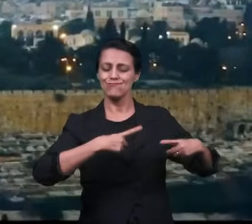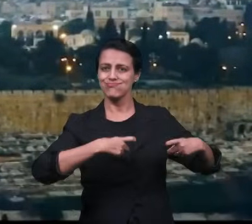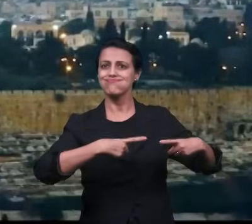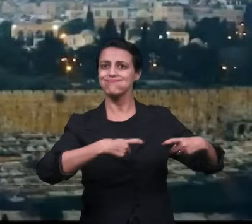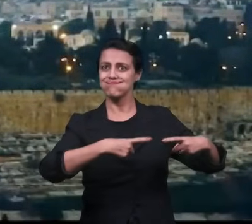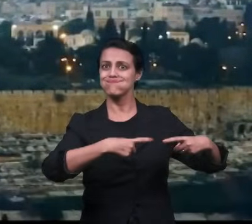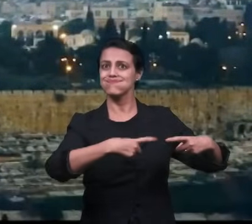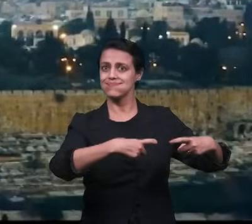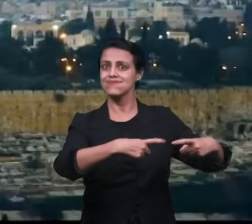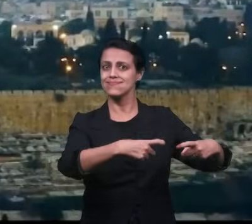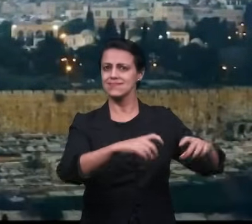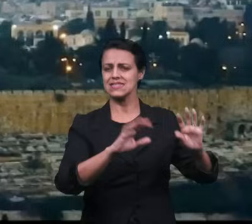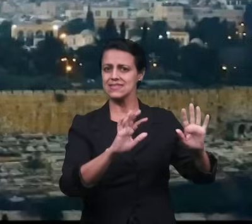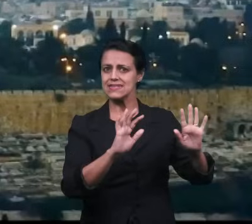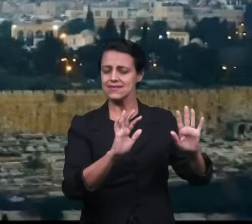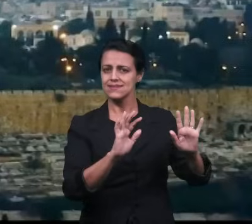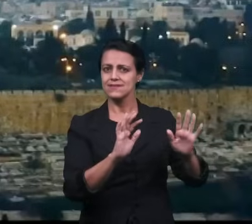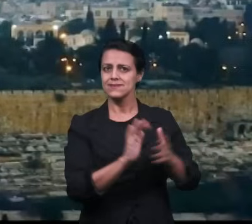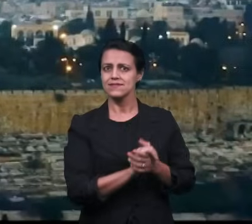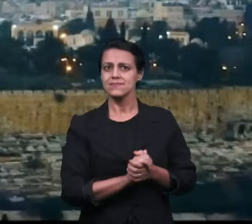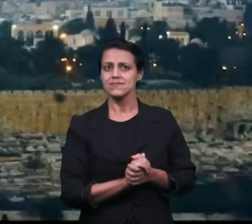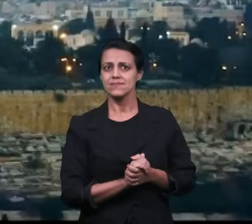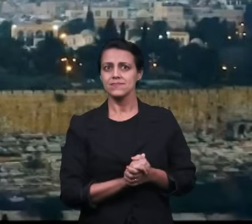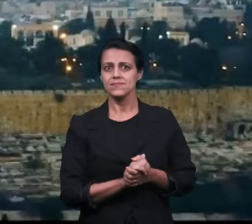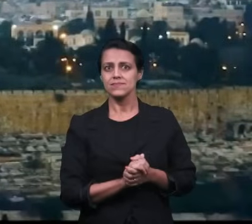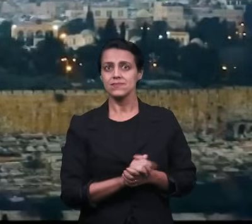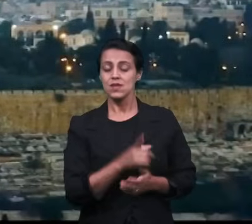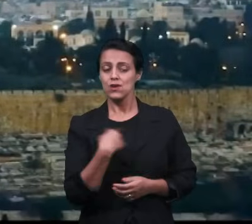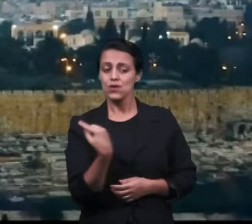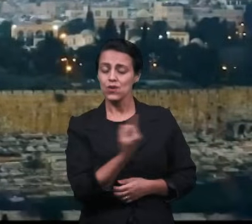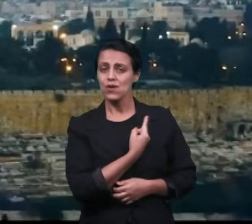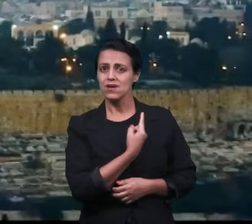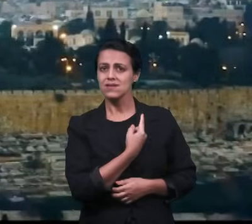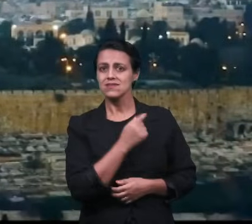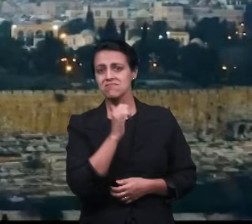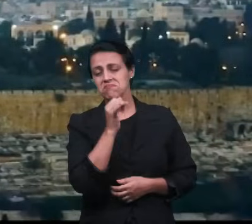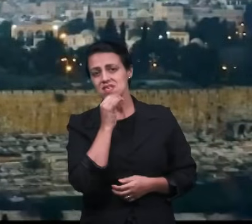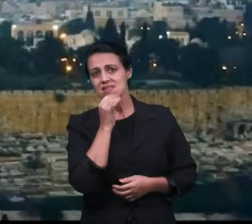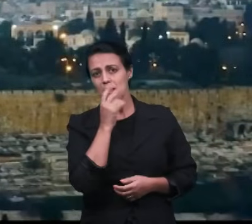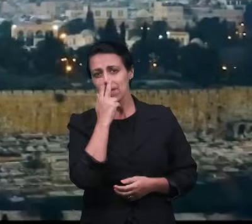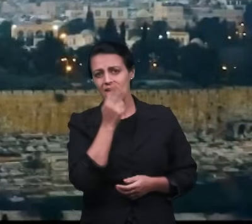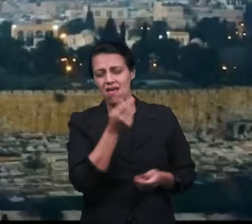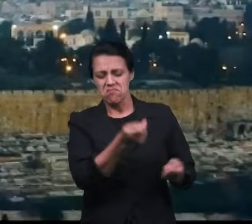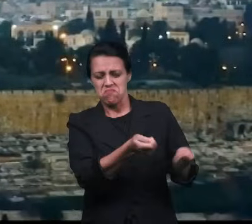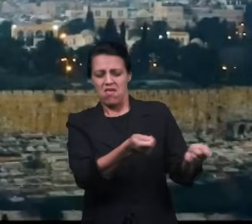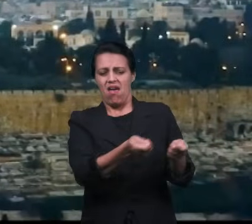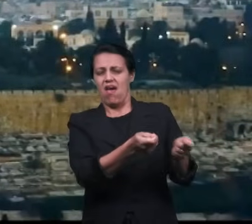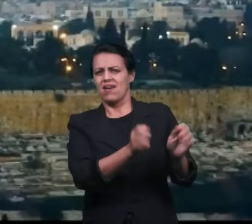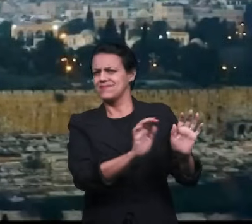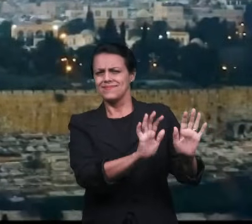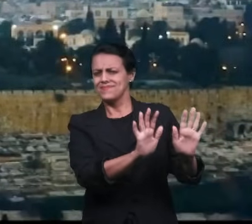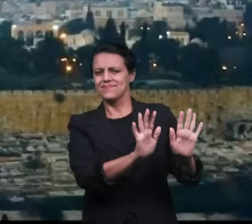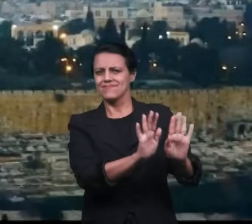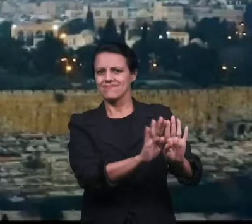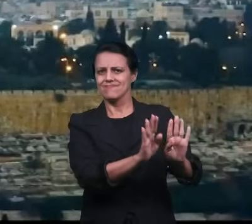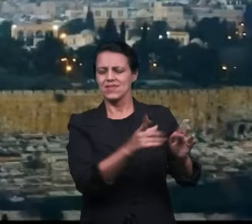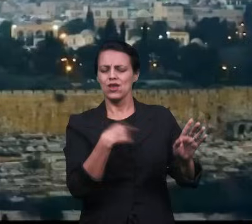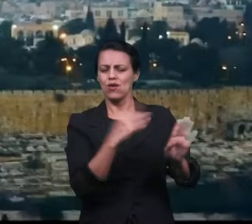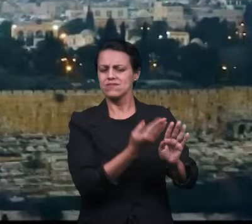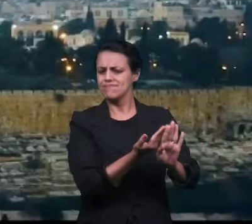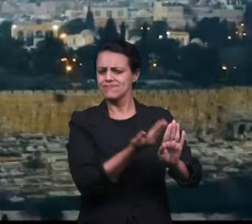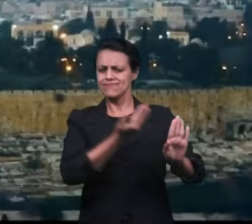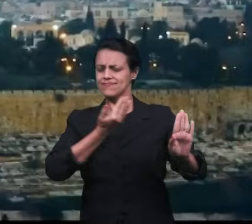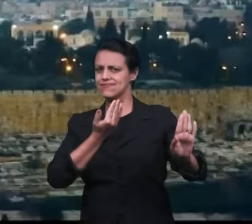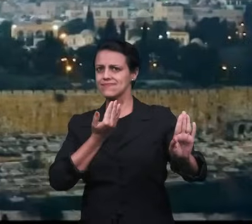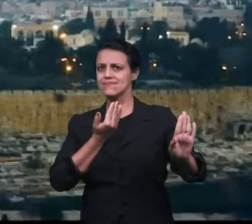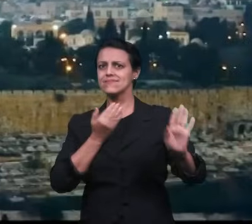isso não nos interessa. Agora, isso não é da nossa economia, entrar na briga de religião. Então eles